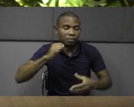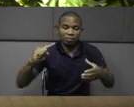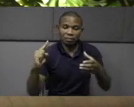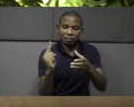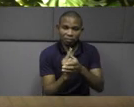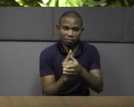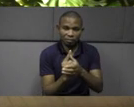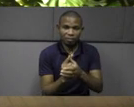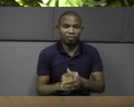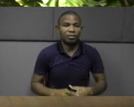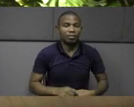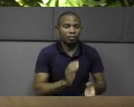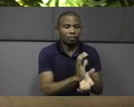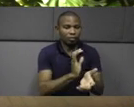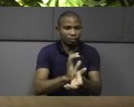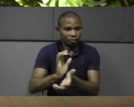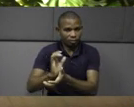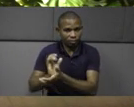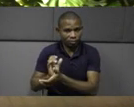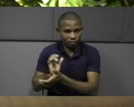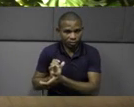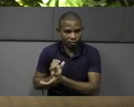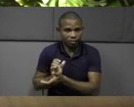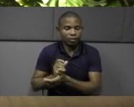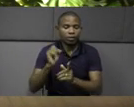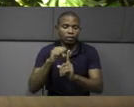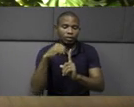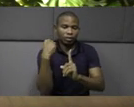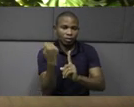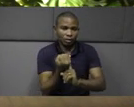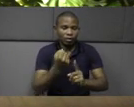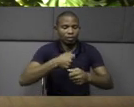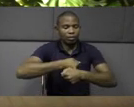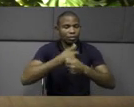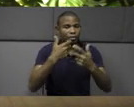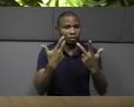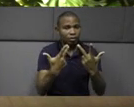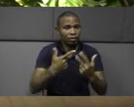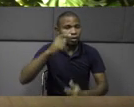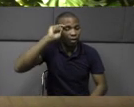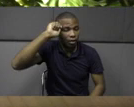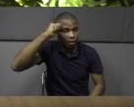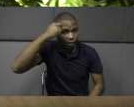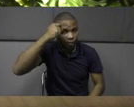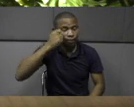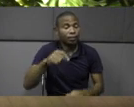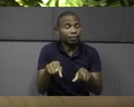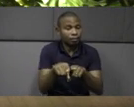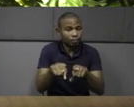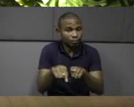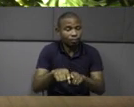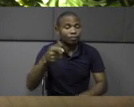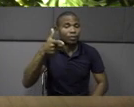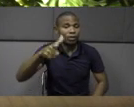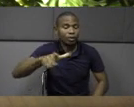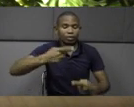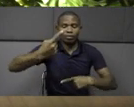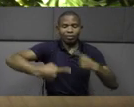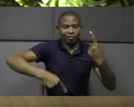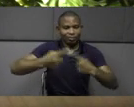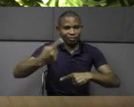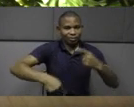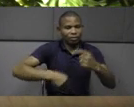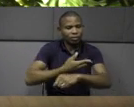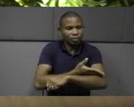setores sócio-raciais um outro debate que a gente faz muito é como a gente dá conta dessa discussão